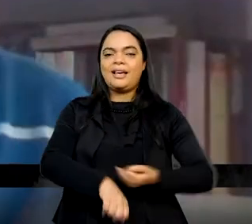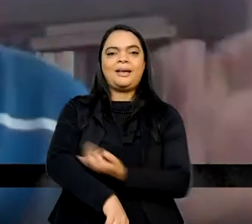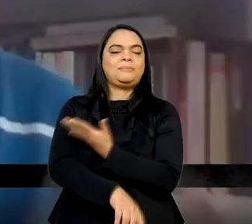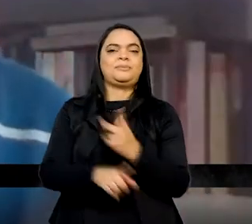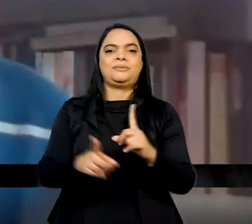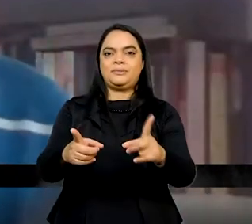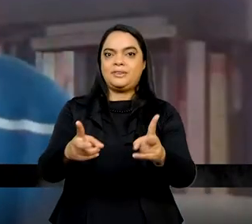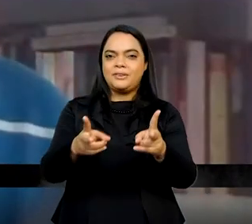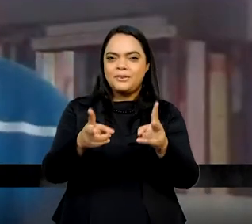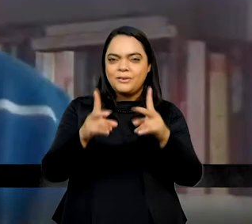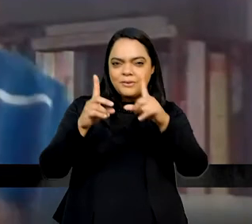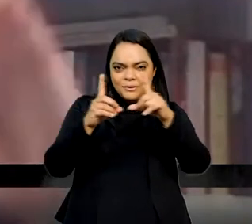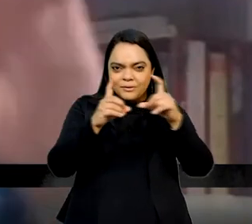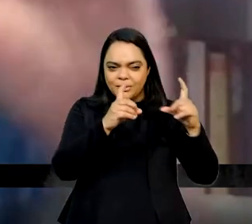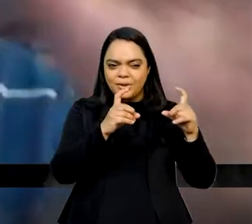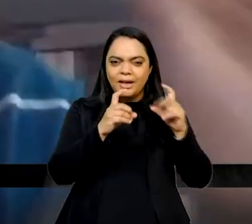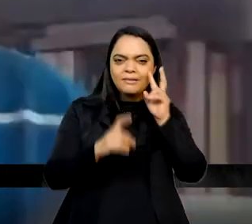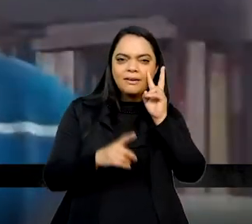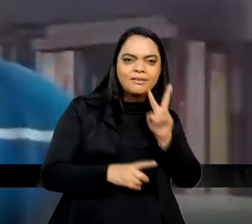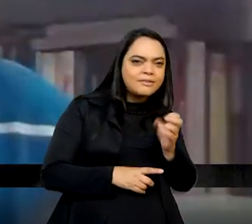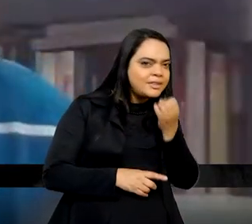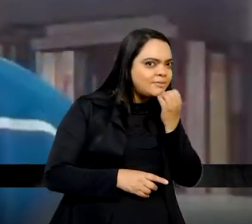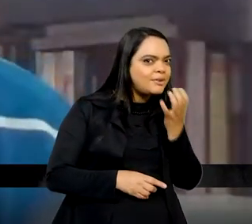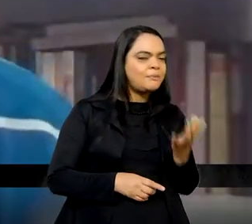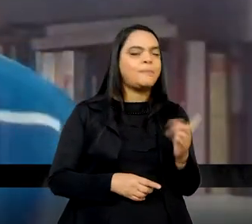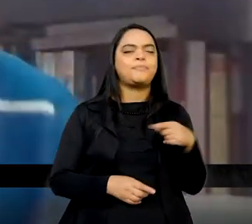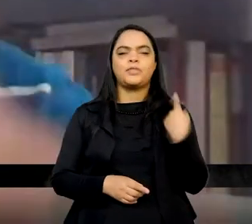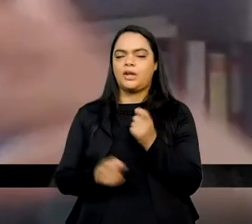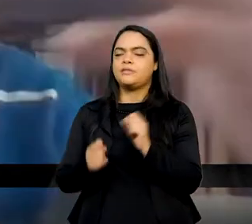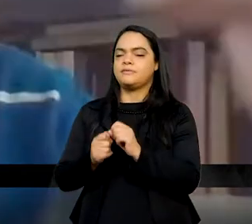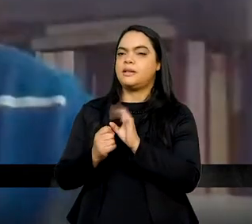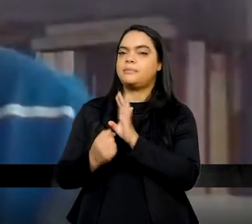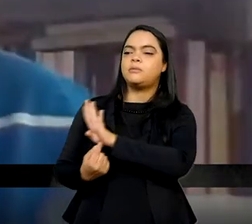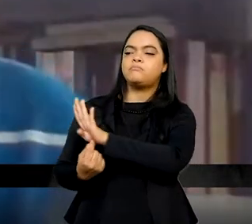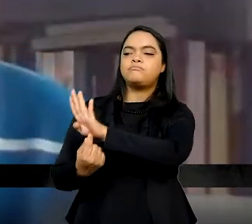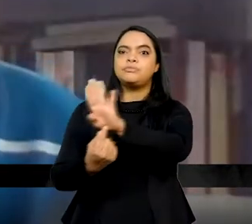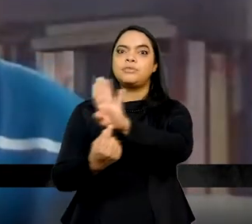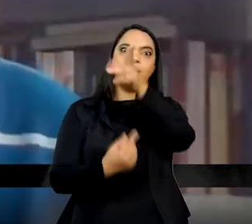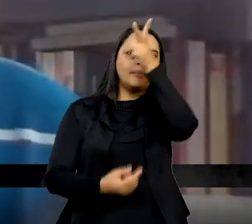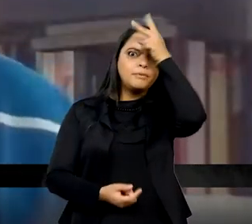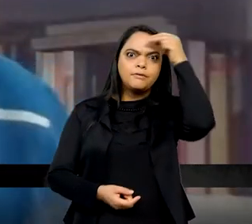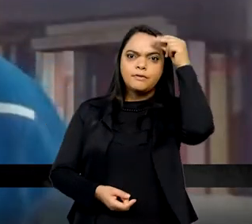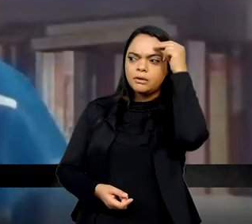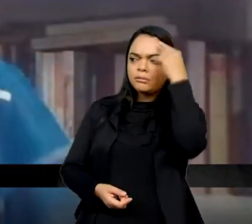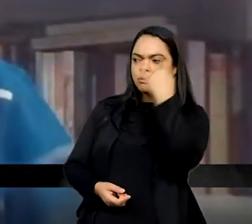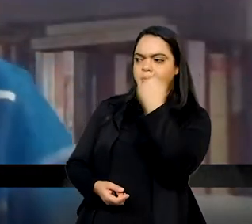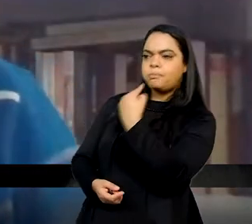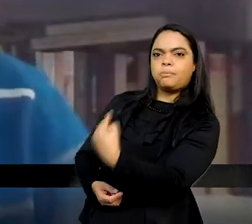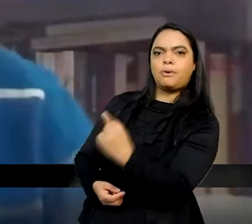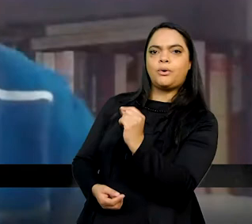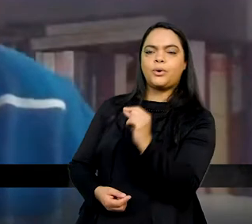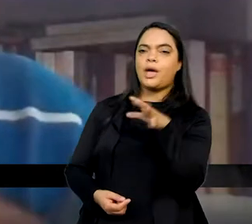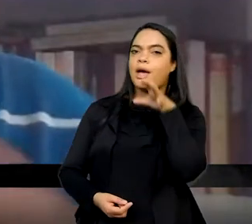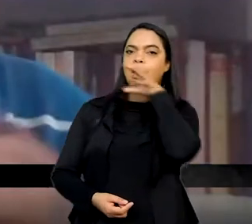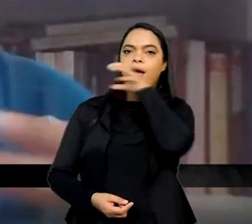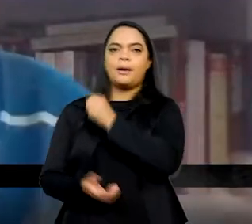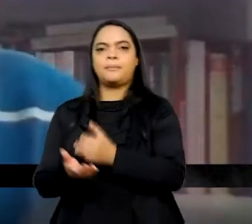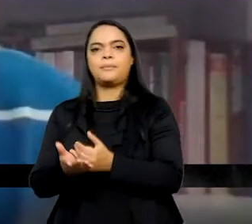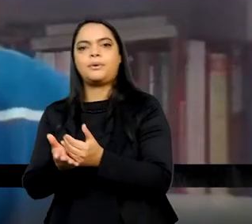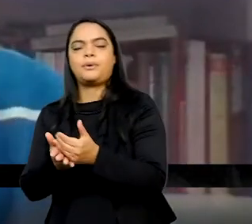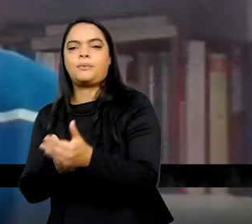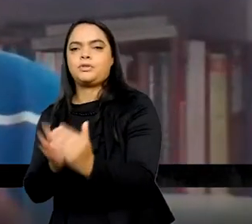ver se ficou boa, nós fizemos uma exposição. Chamou a atenção da prefeitura, que imediatamente começou a